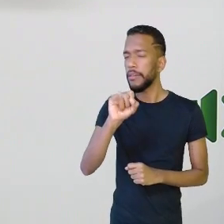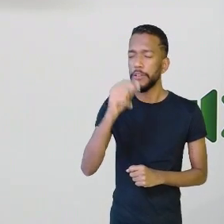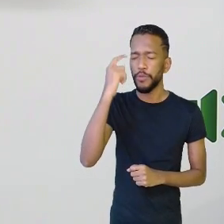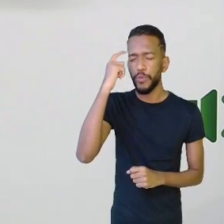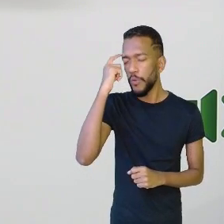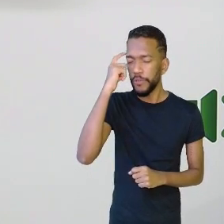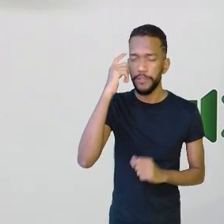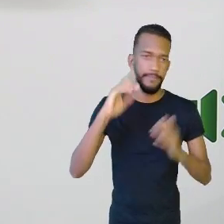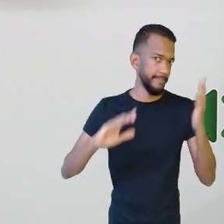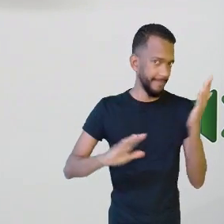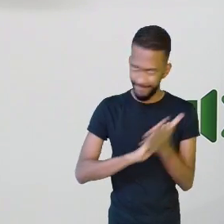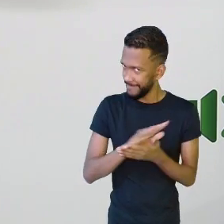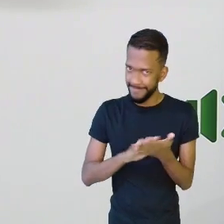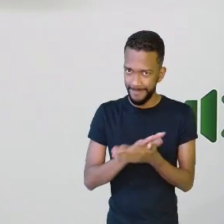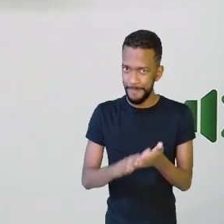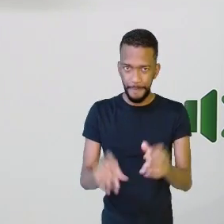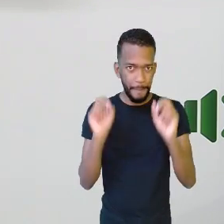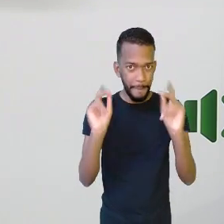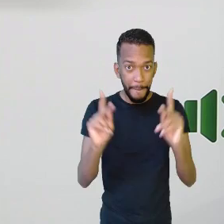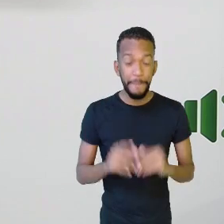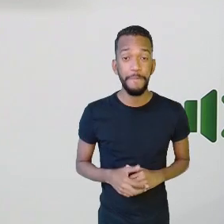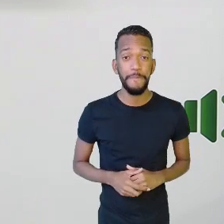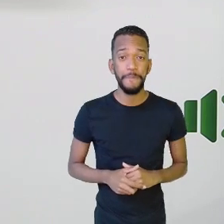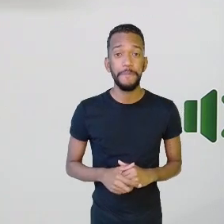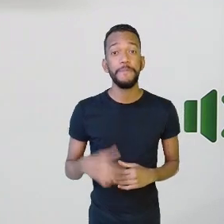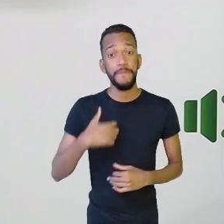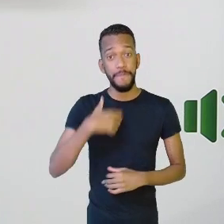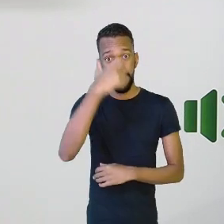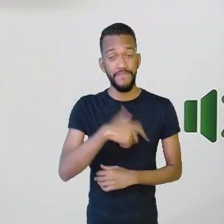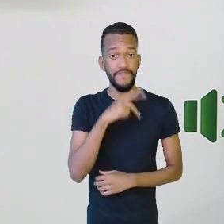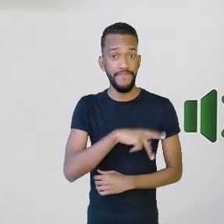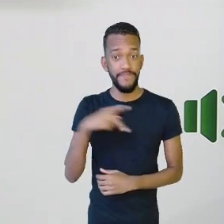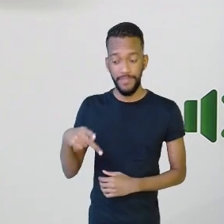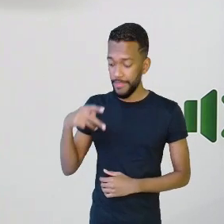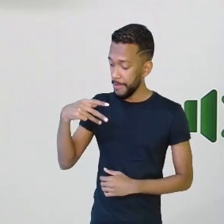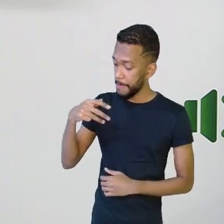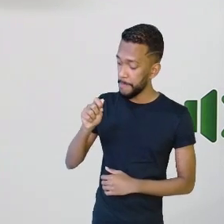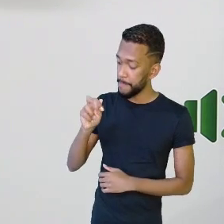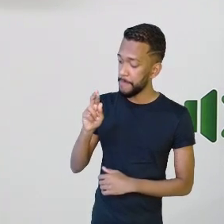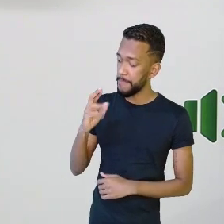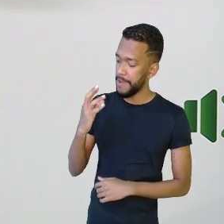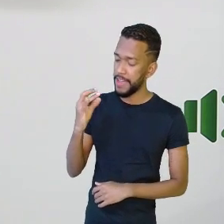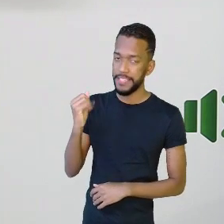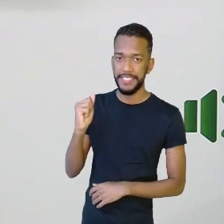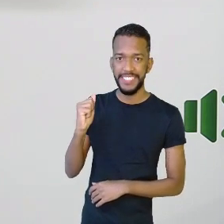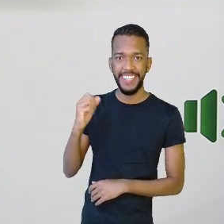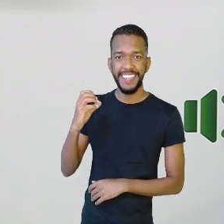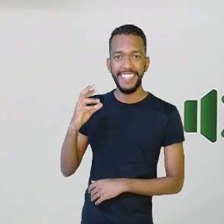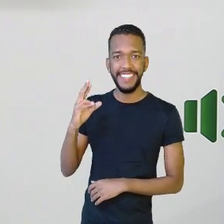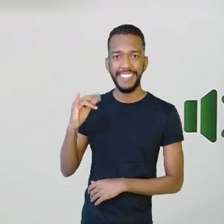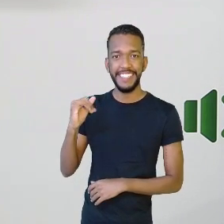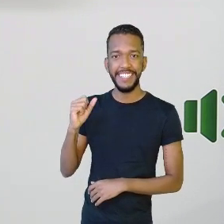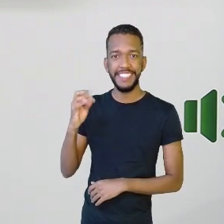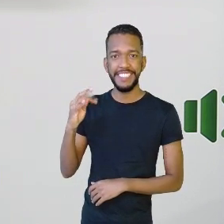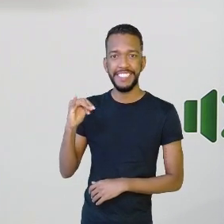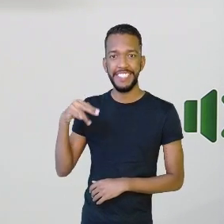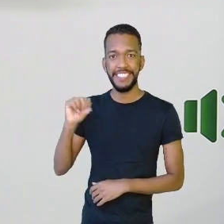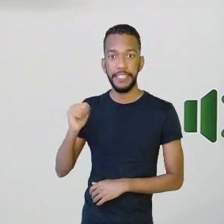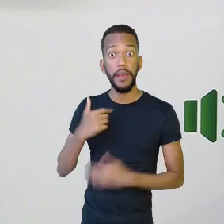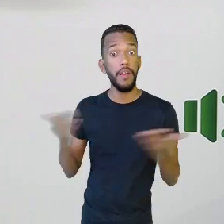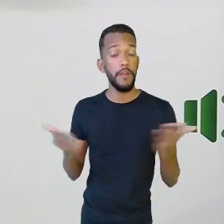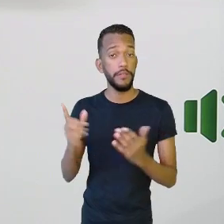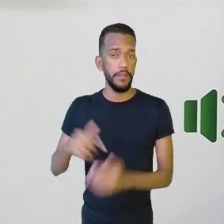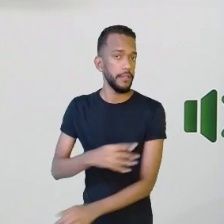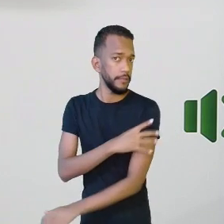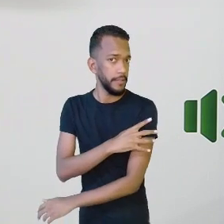nenhuma dúvida, tá certo? Eu sou a professora Márcia Cristina e hoje estaremos trabalhando com os quartos anos